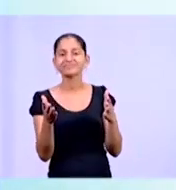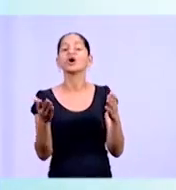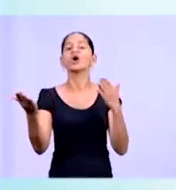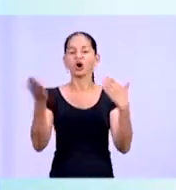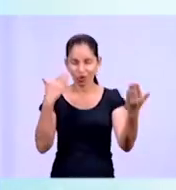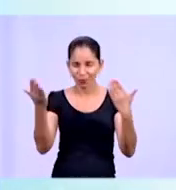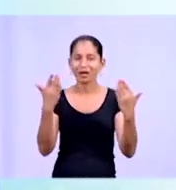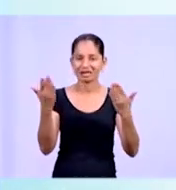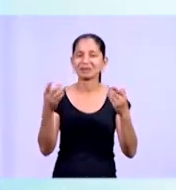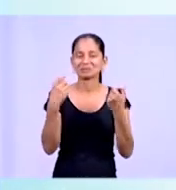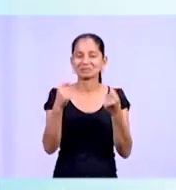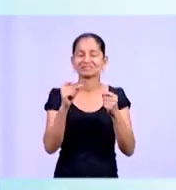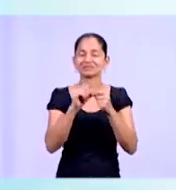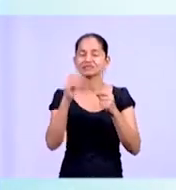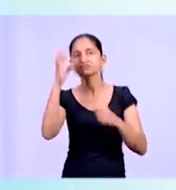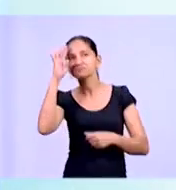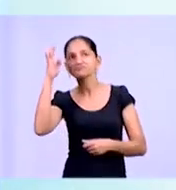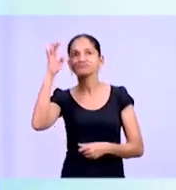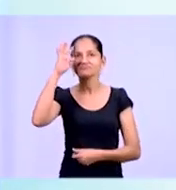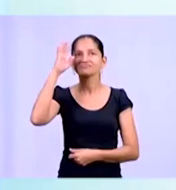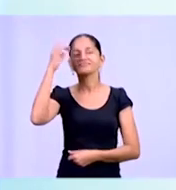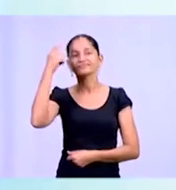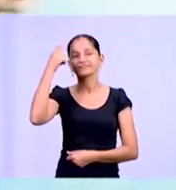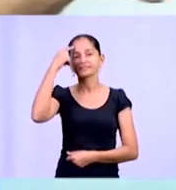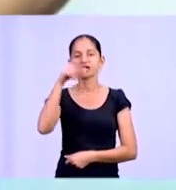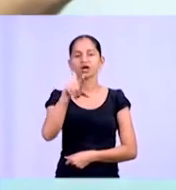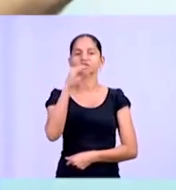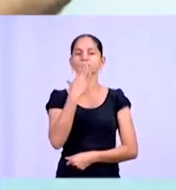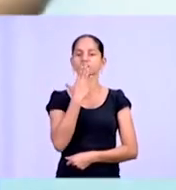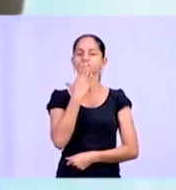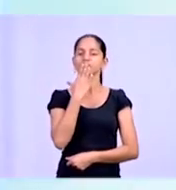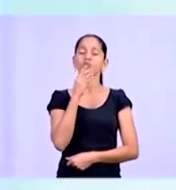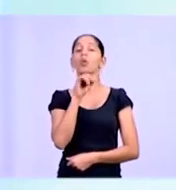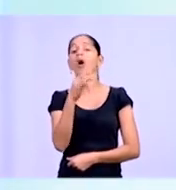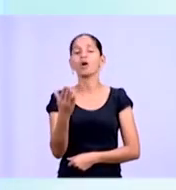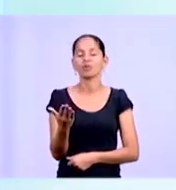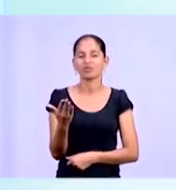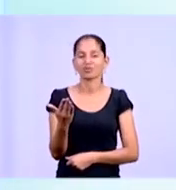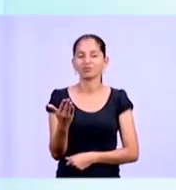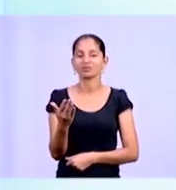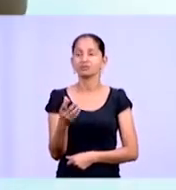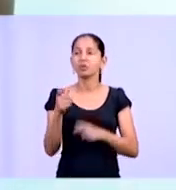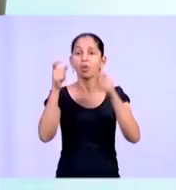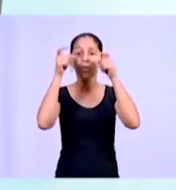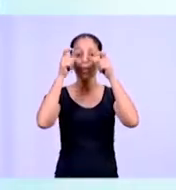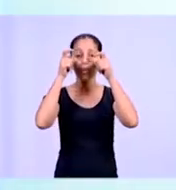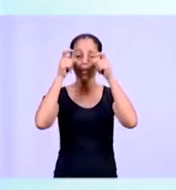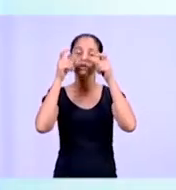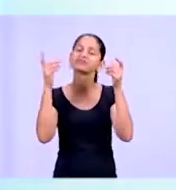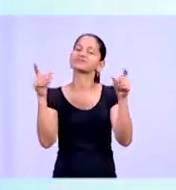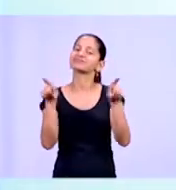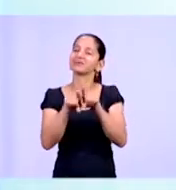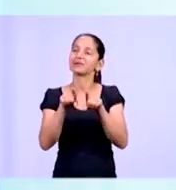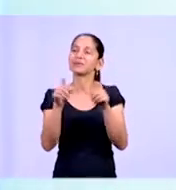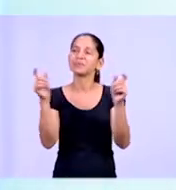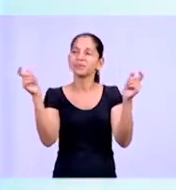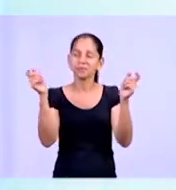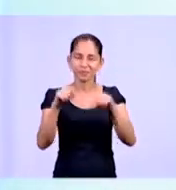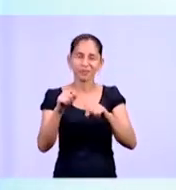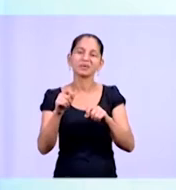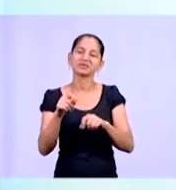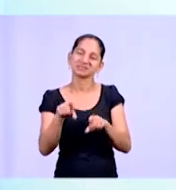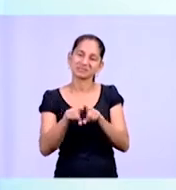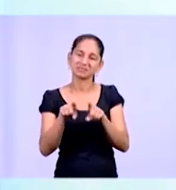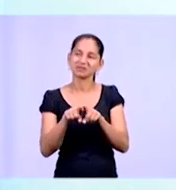computador. Você vai tentar justificar a sua escolha, que você tem várias escolhas, né? Ou um óculos, tem um Google Glass agora, que você coloca o computador no seu